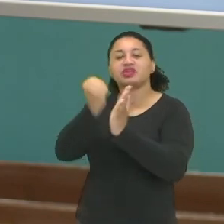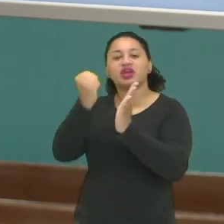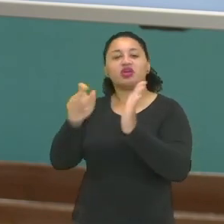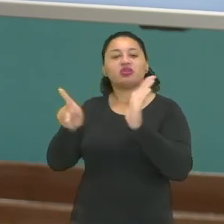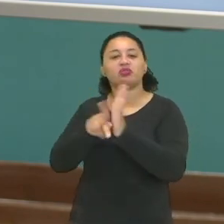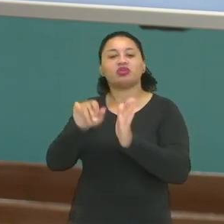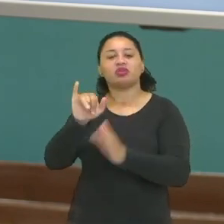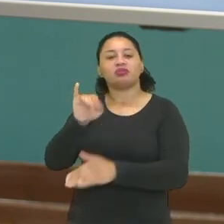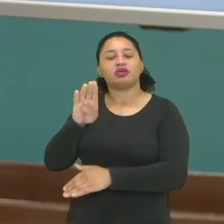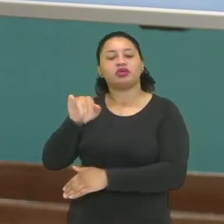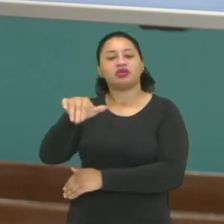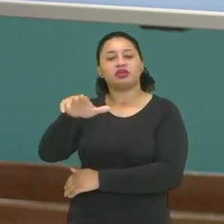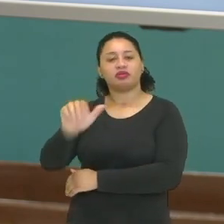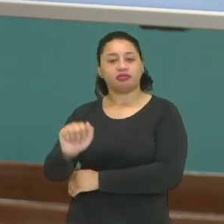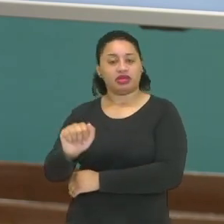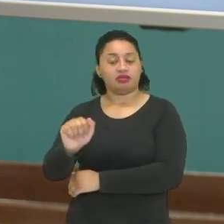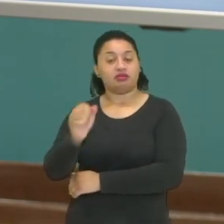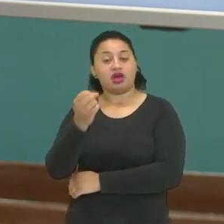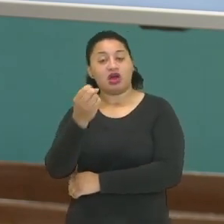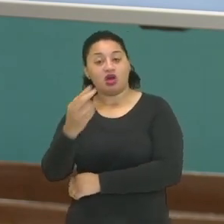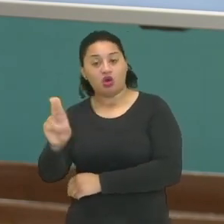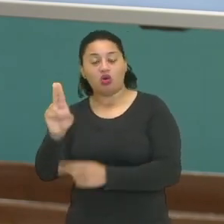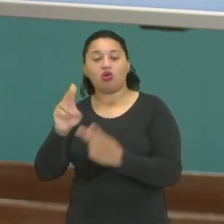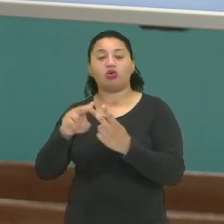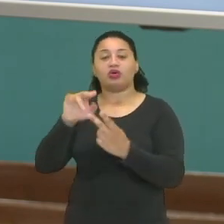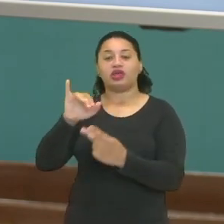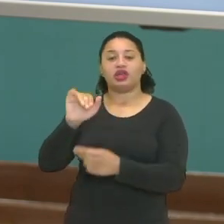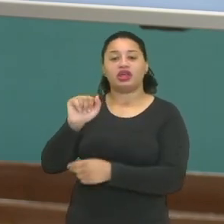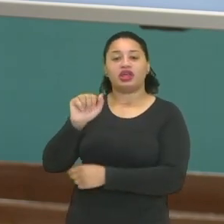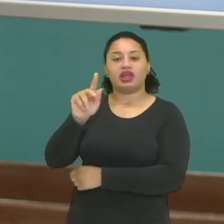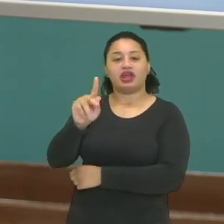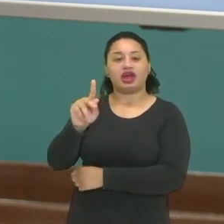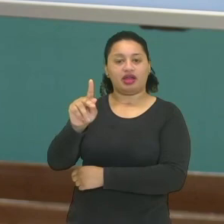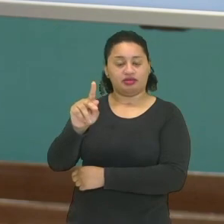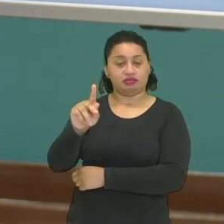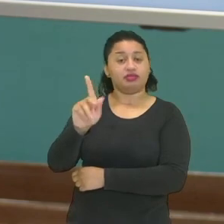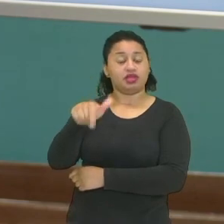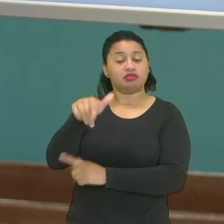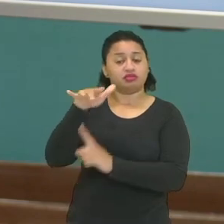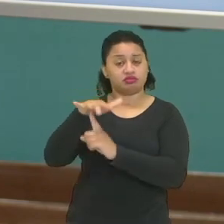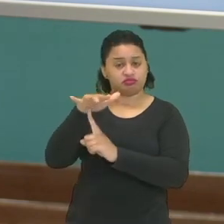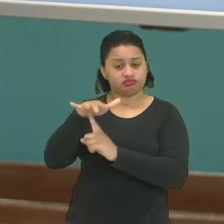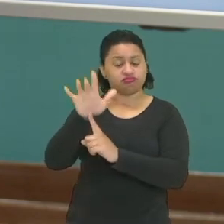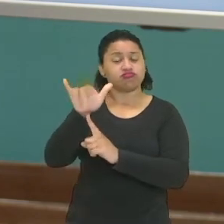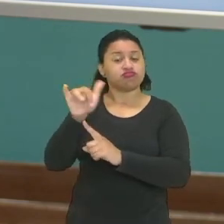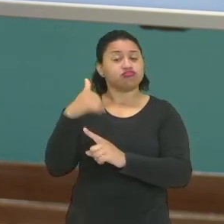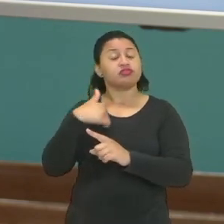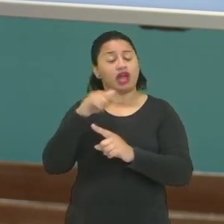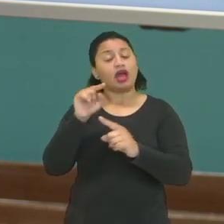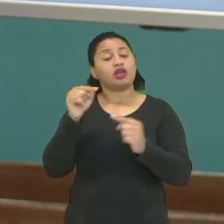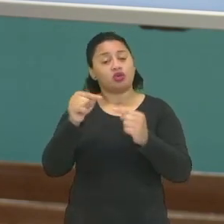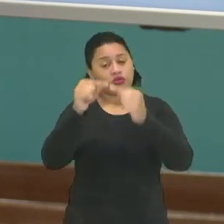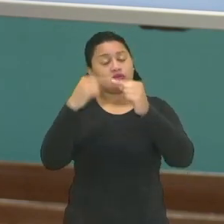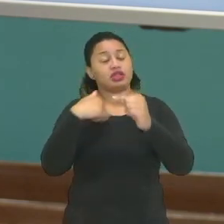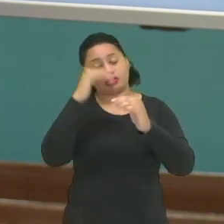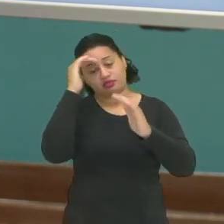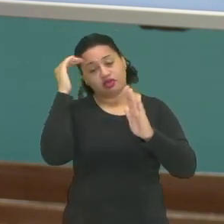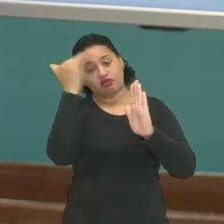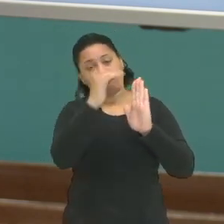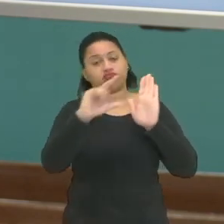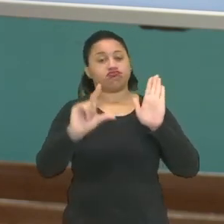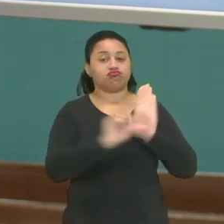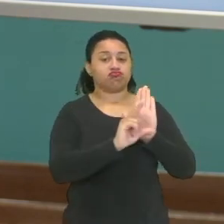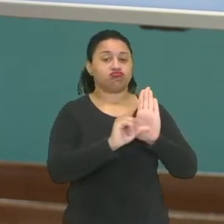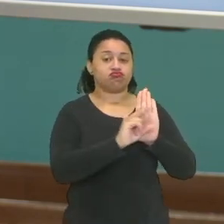né, ou então do IAP, Instituto Ambiental do Paraná. E isso estará então de acordo com os registros oficiais